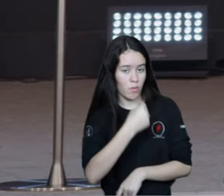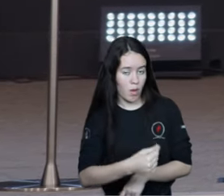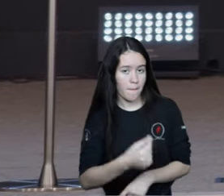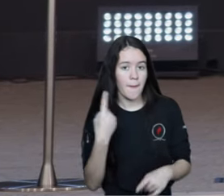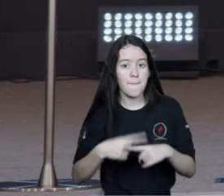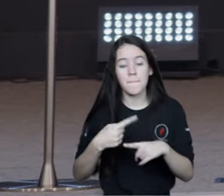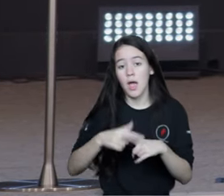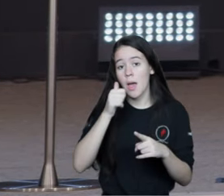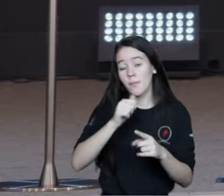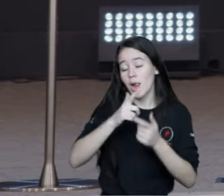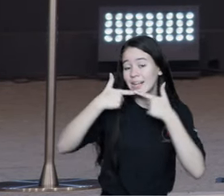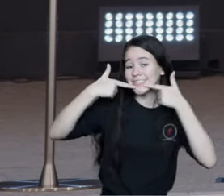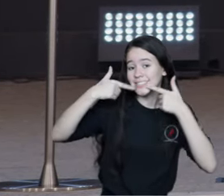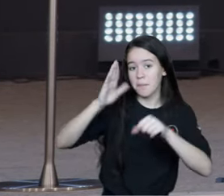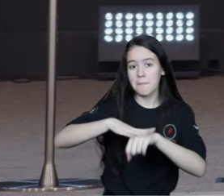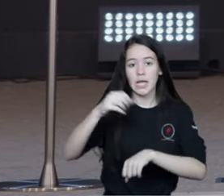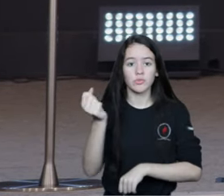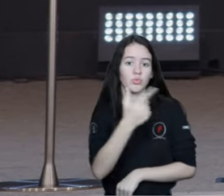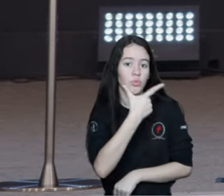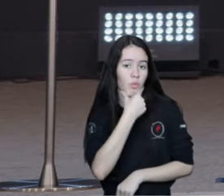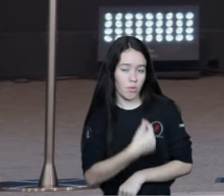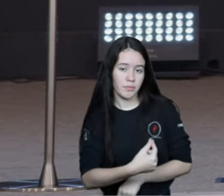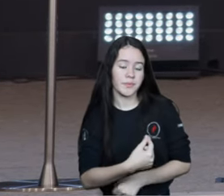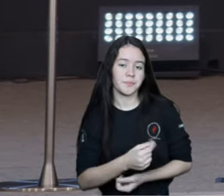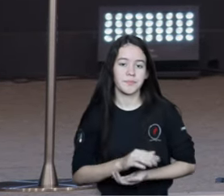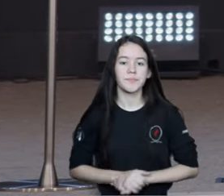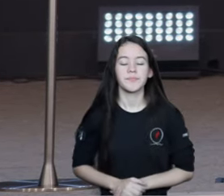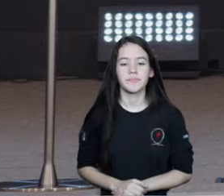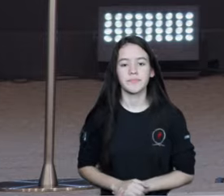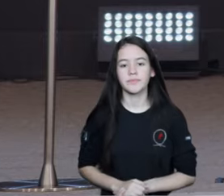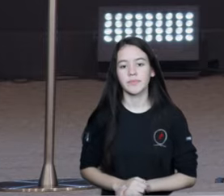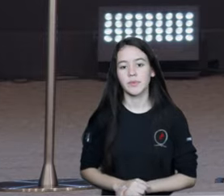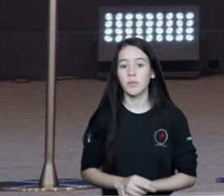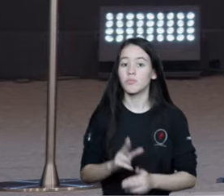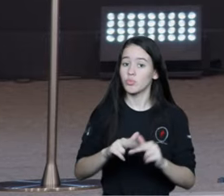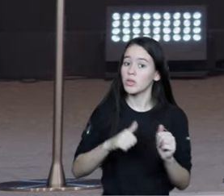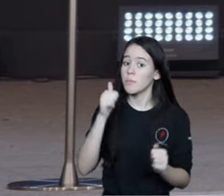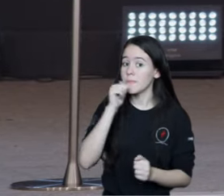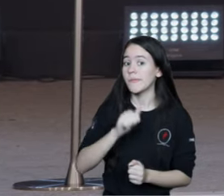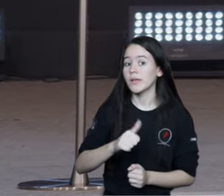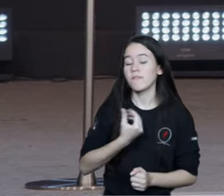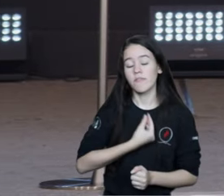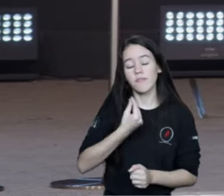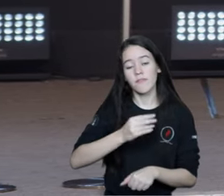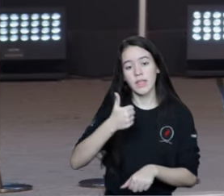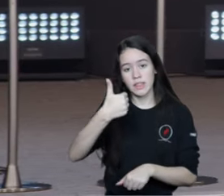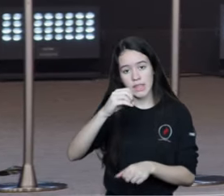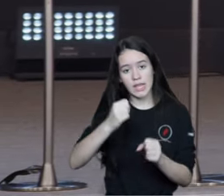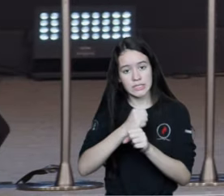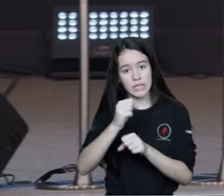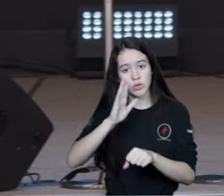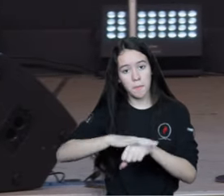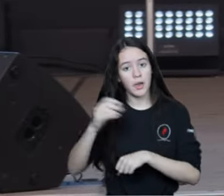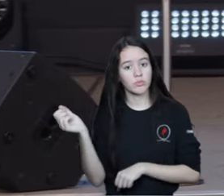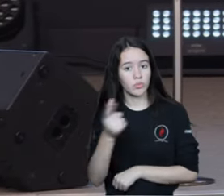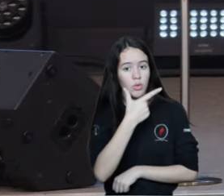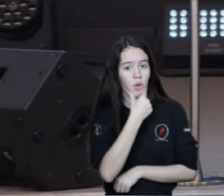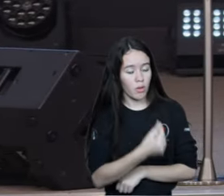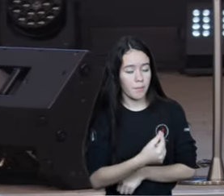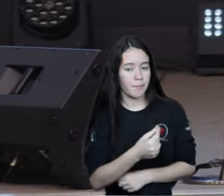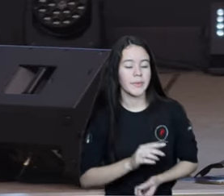porque sorriem mais por isso que as mulheres vivem em média 10 anos mais do que os homens